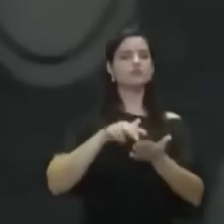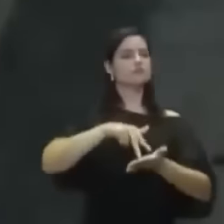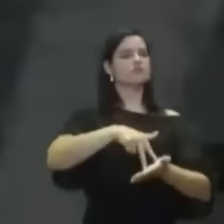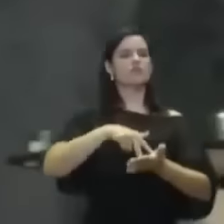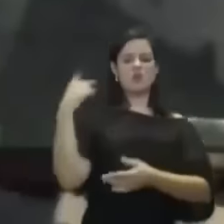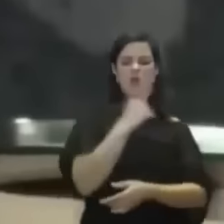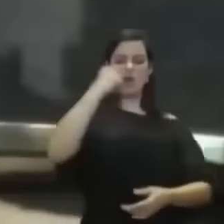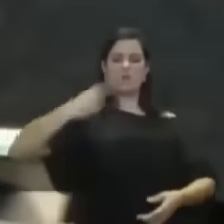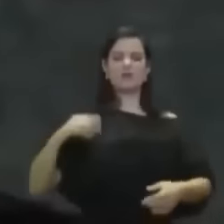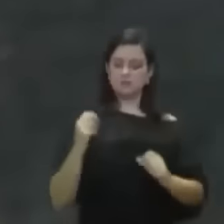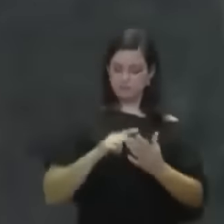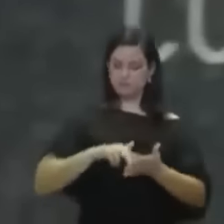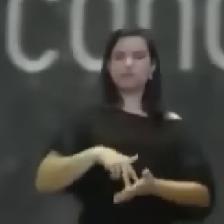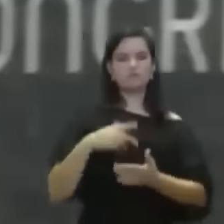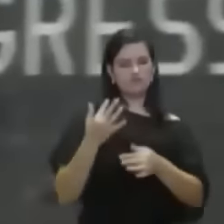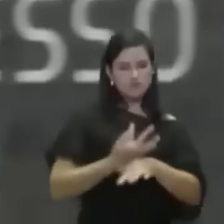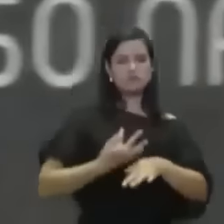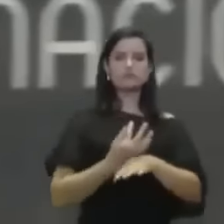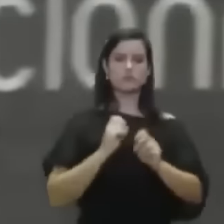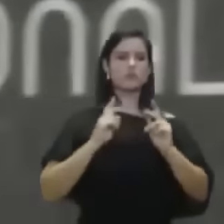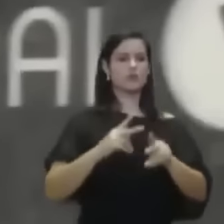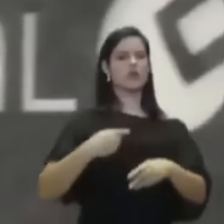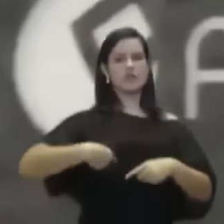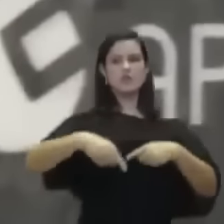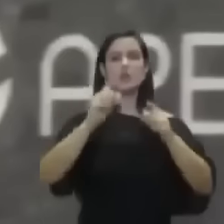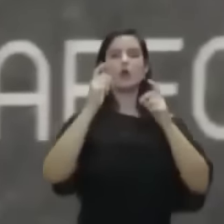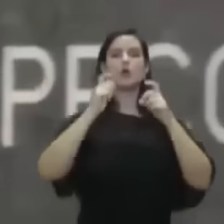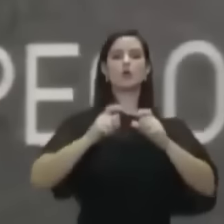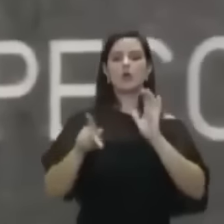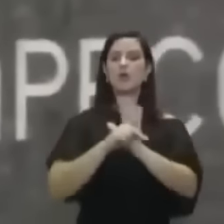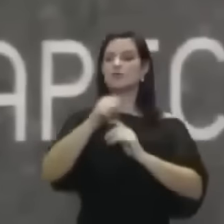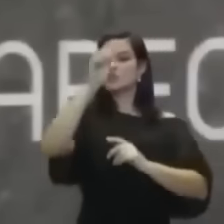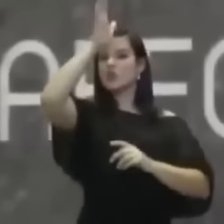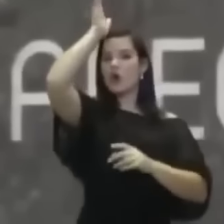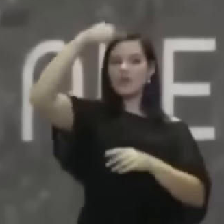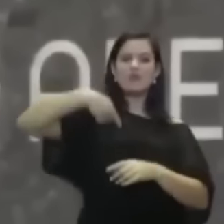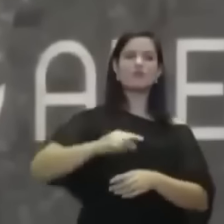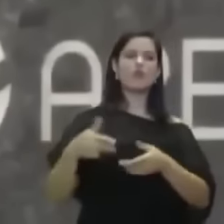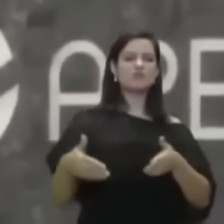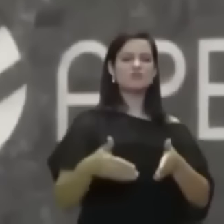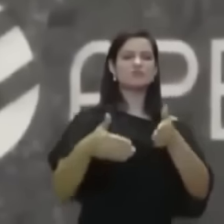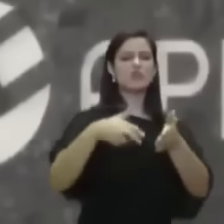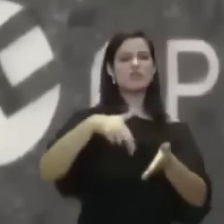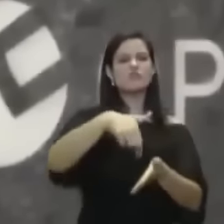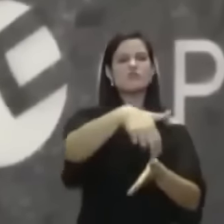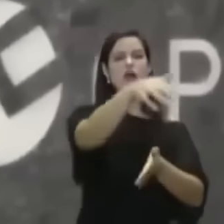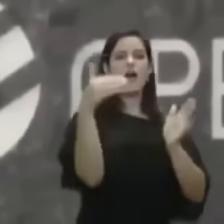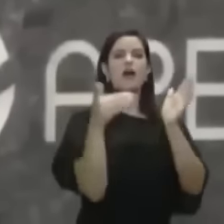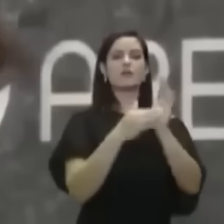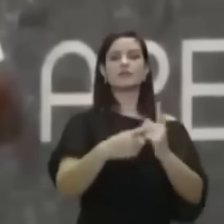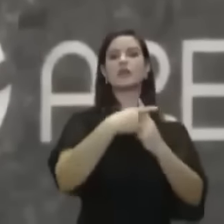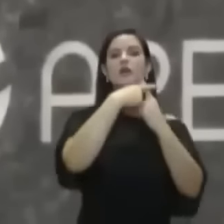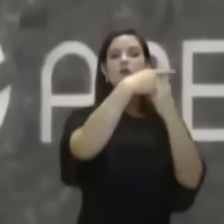A partir daqui, ele é levado ao pretório romano, e surrado e condenado, e caminha para a cruz como um rei, caminha para a coroação. A partir